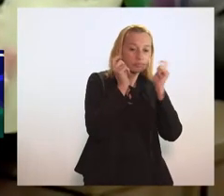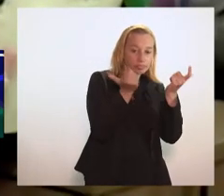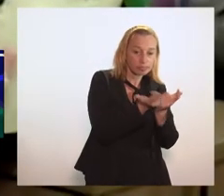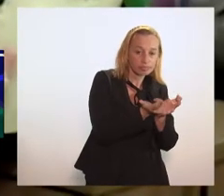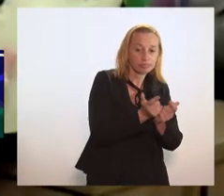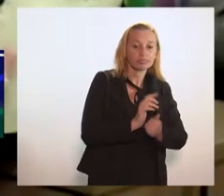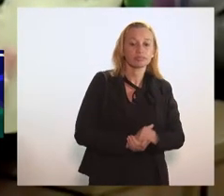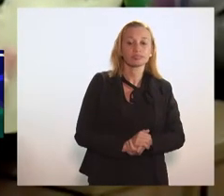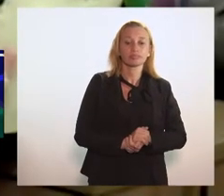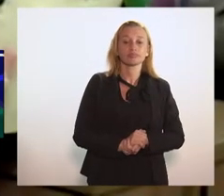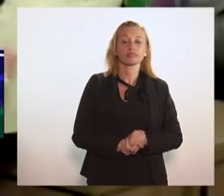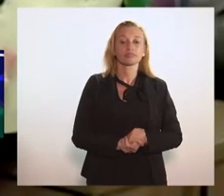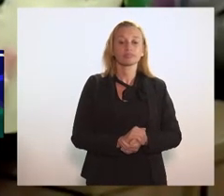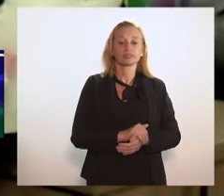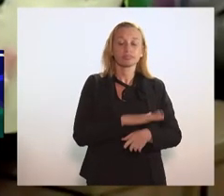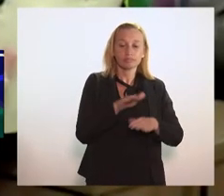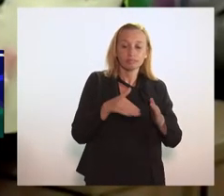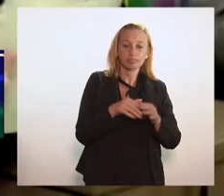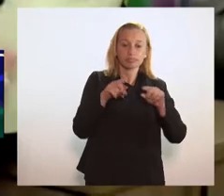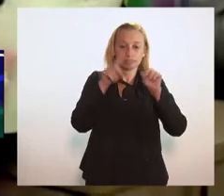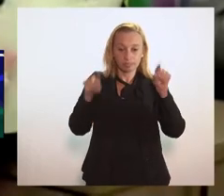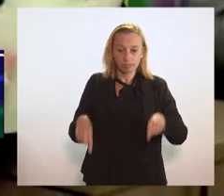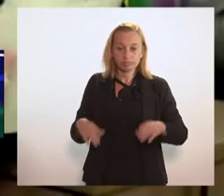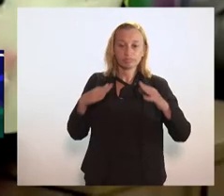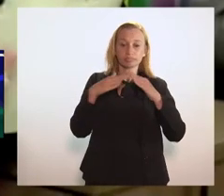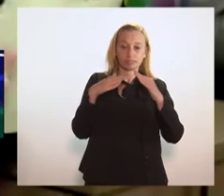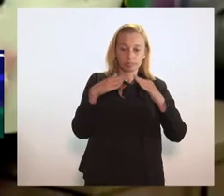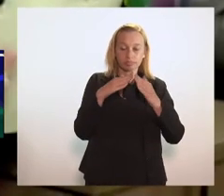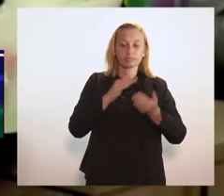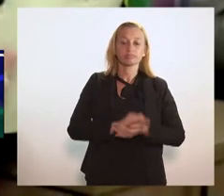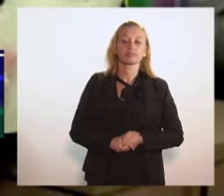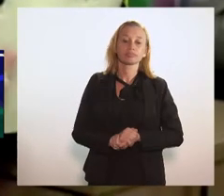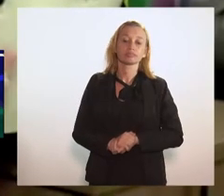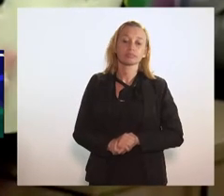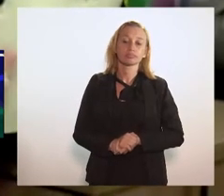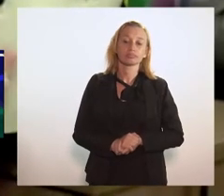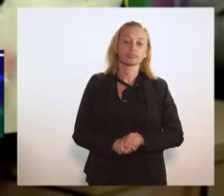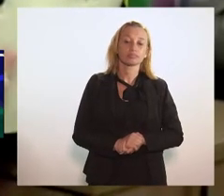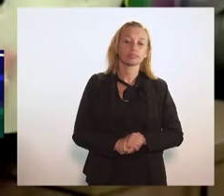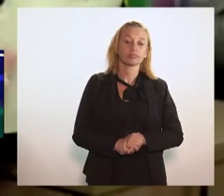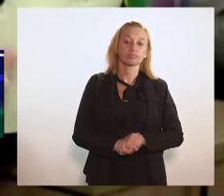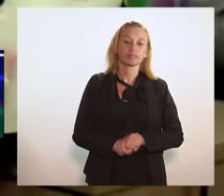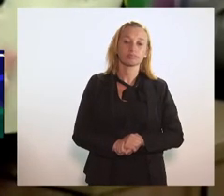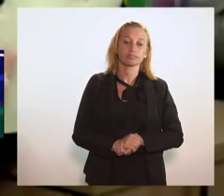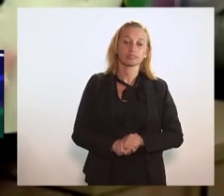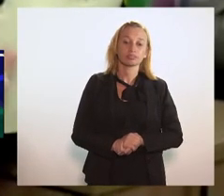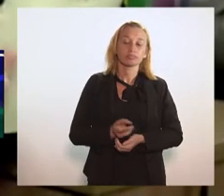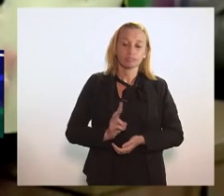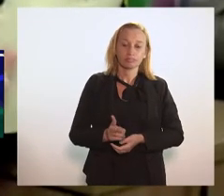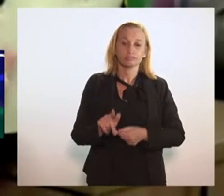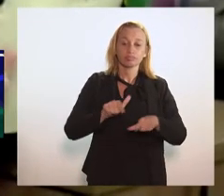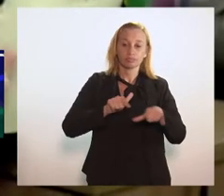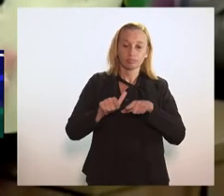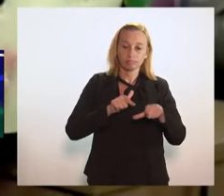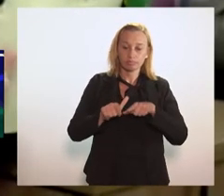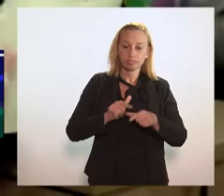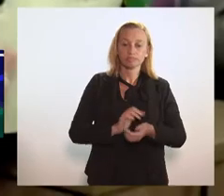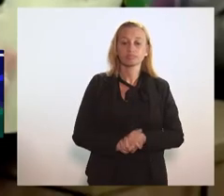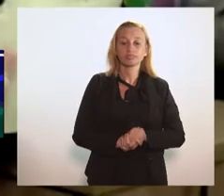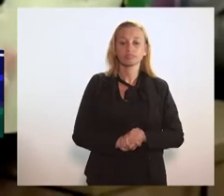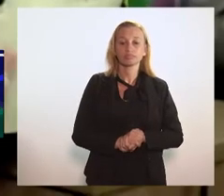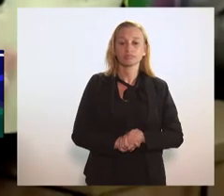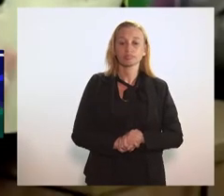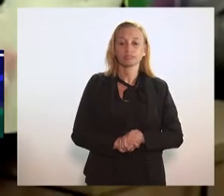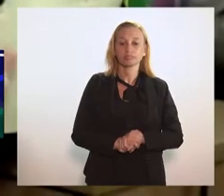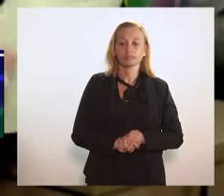Alerj, a todos os servidores e servidoras desta casa que ainda estão aí trabalhando intensivamente,